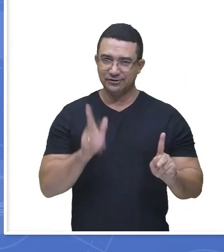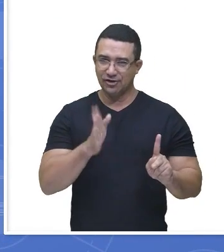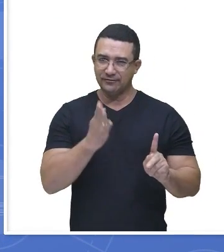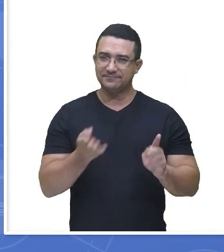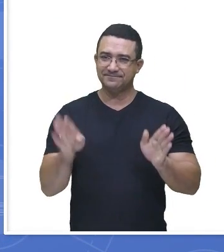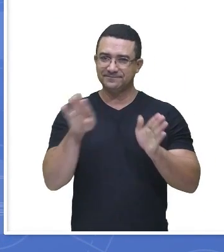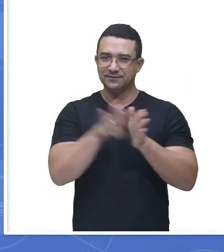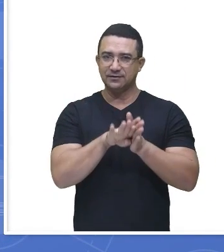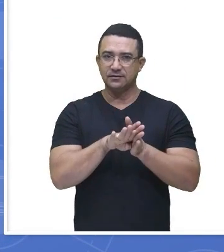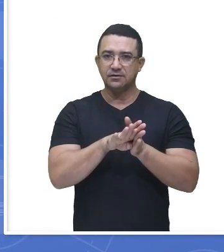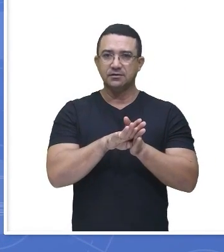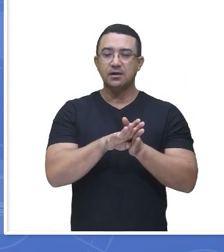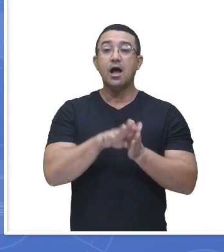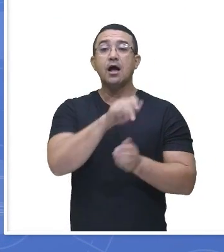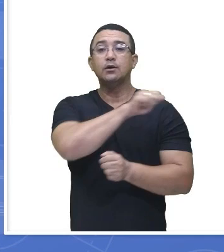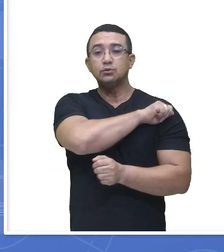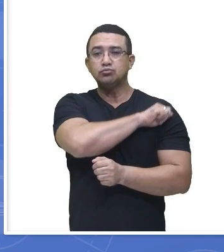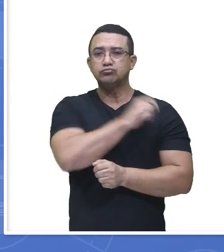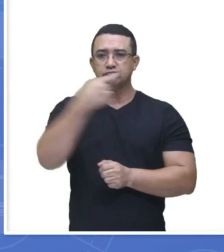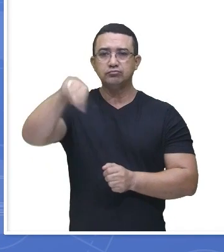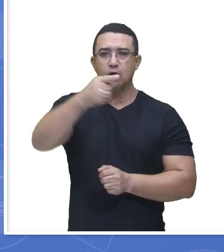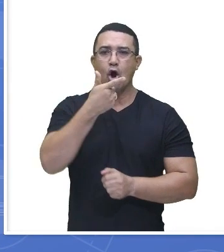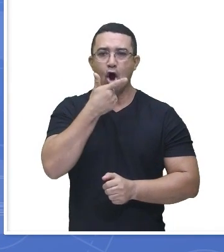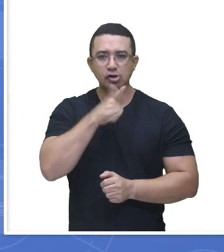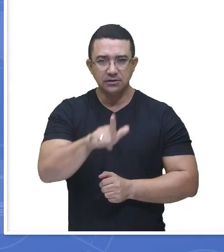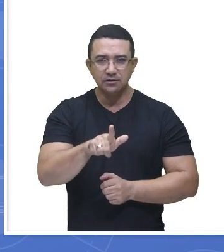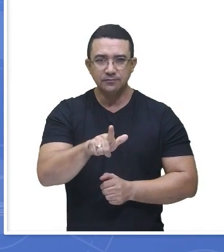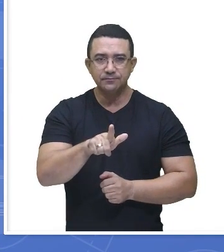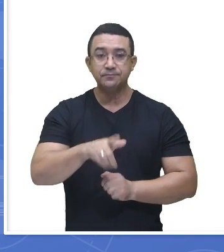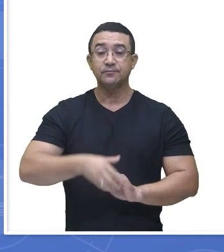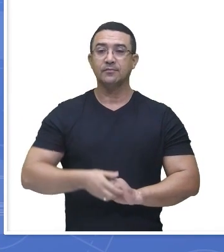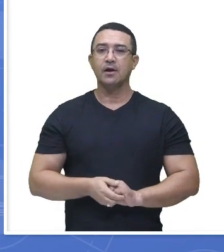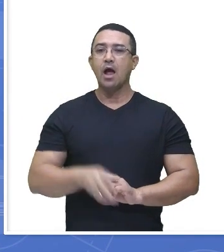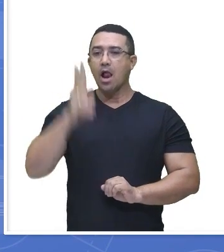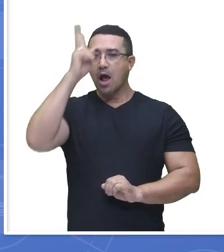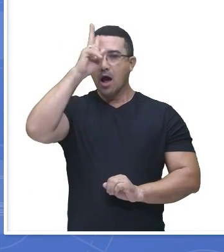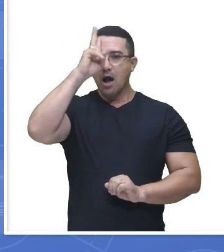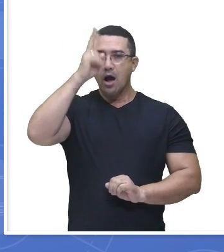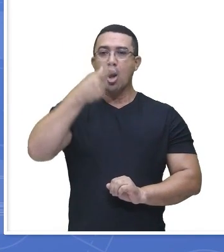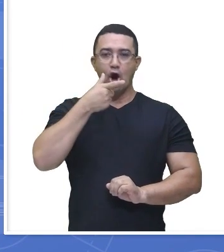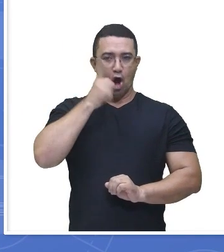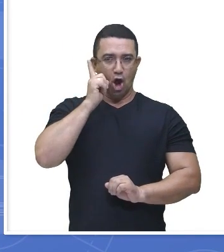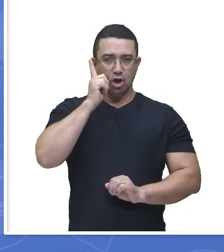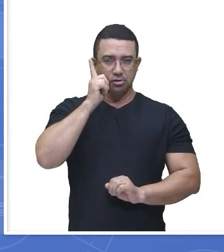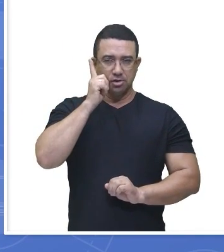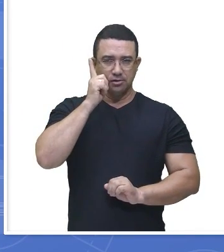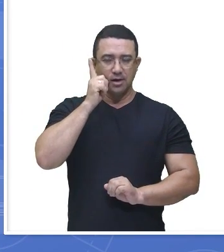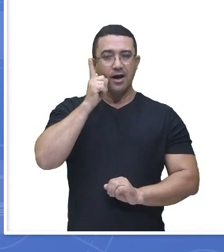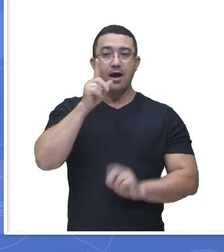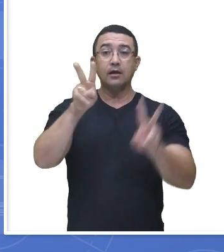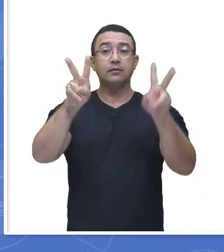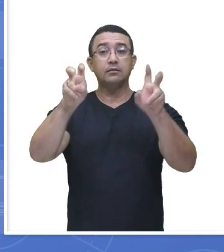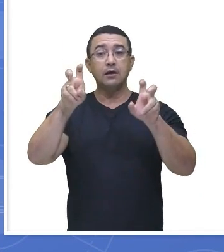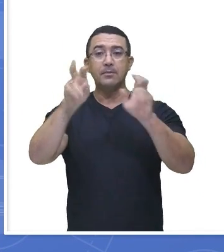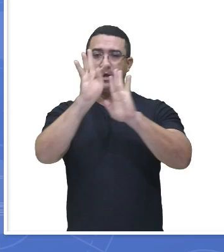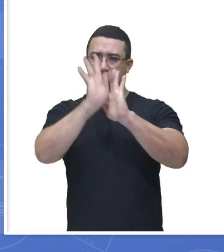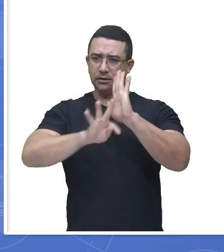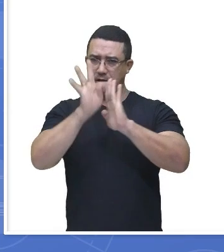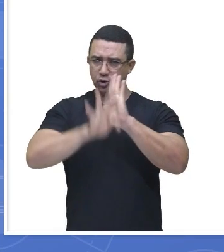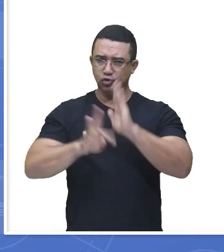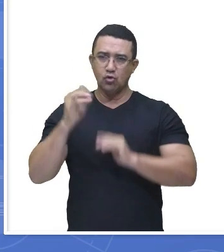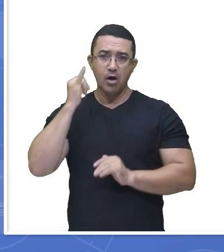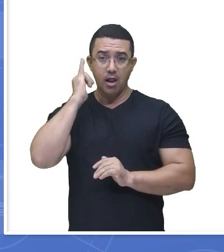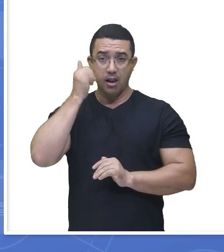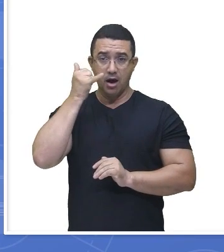Ok. E aí, pessoal, conseguiram? Lembrando que nós estudamos ontem sobre o texto narrativo e